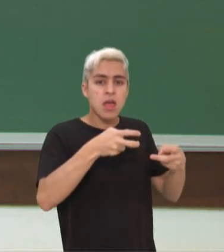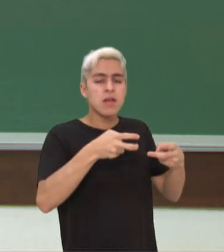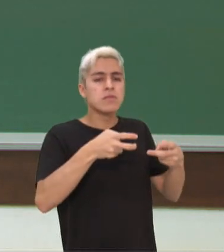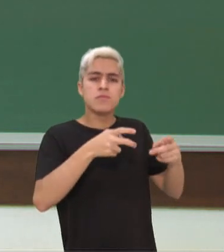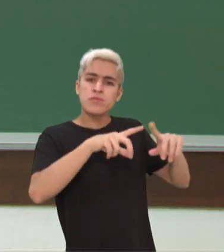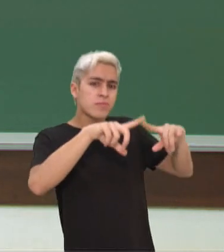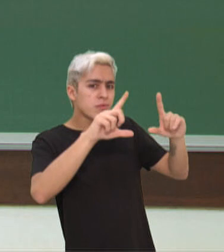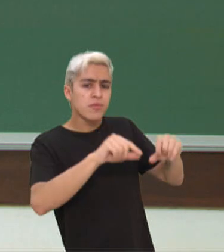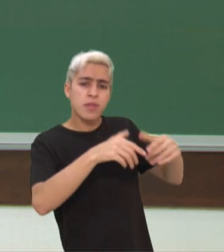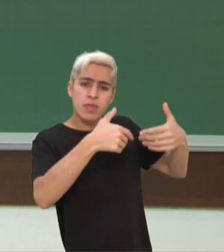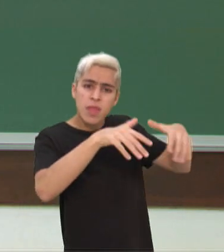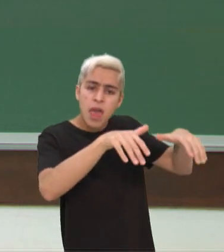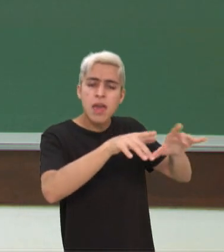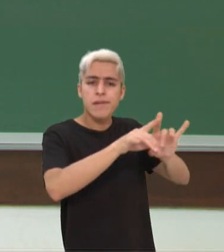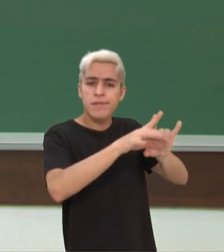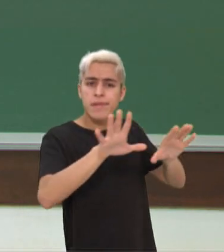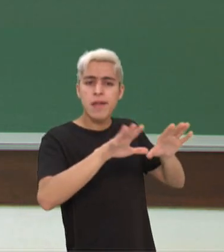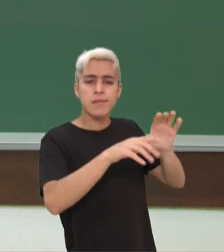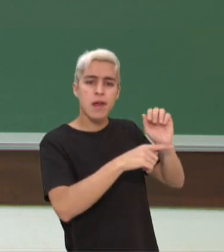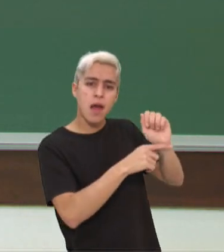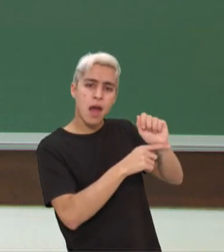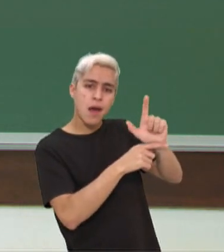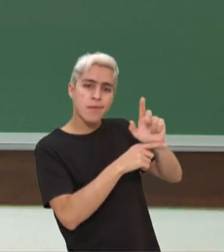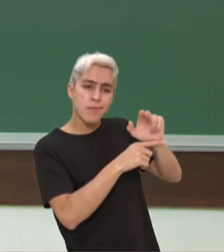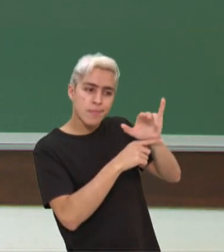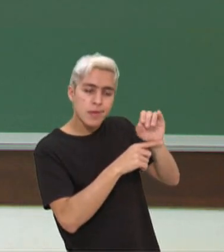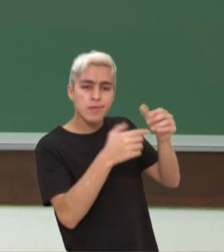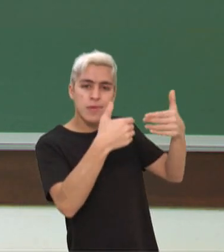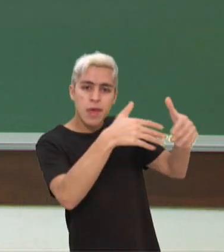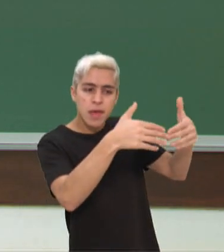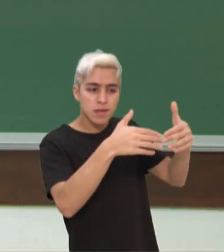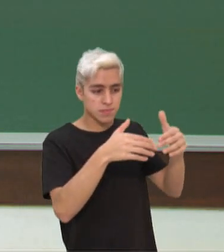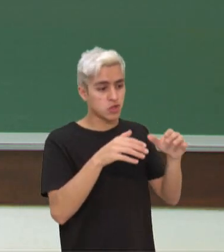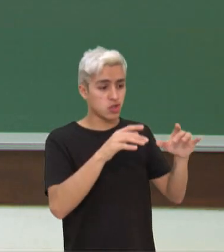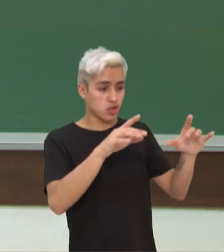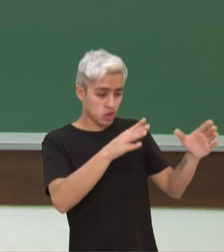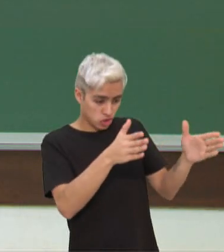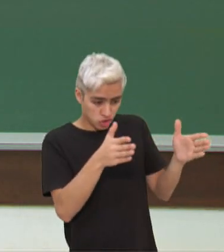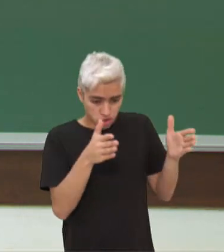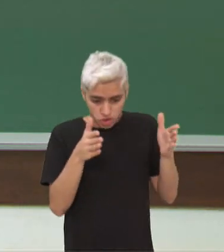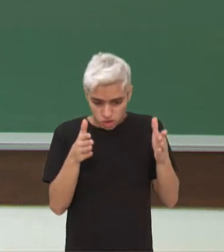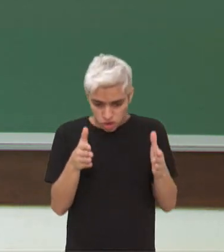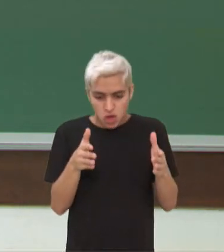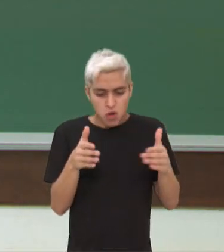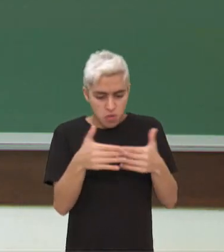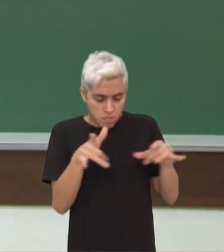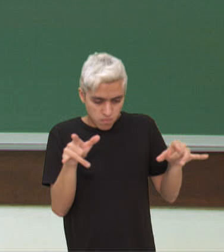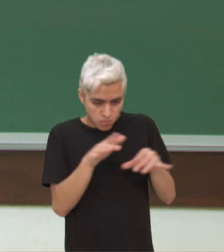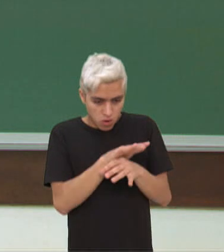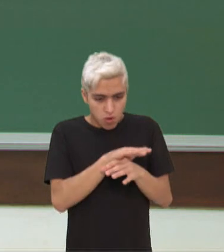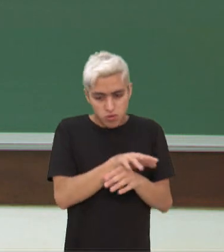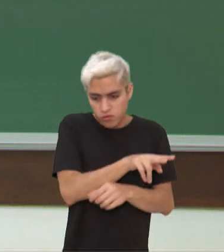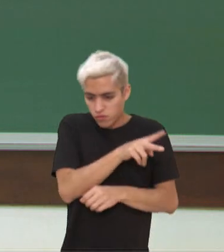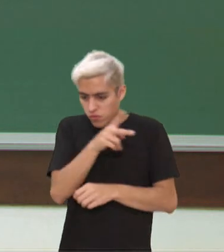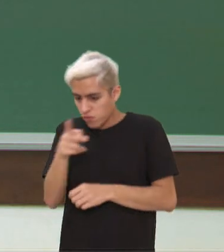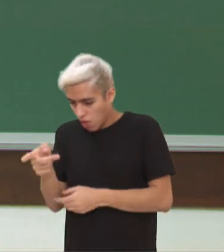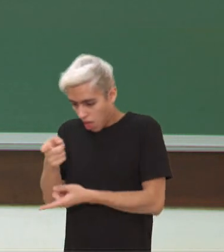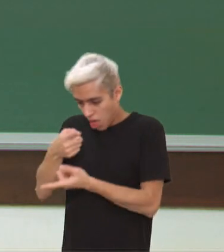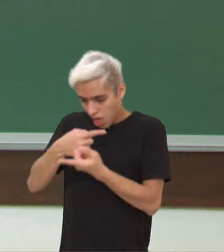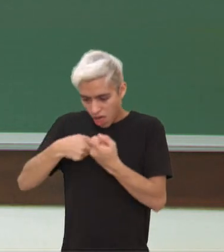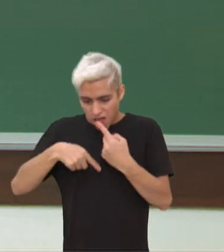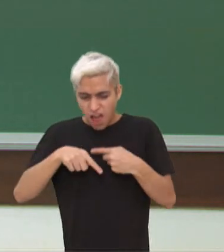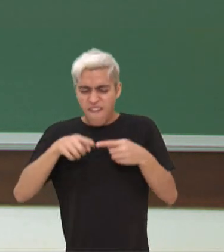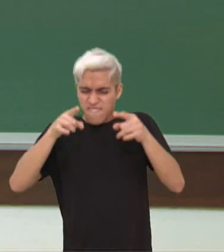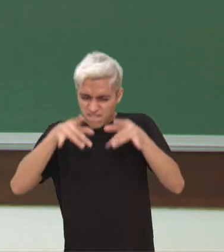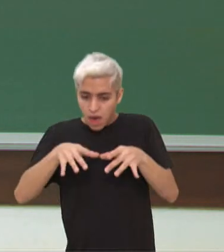no meio natural. E aí eu posso utilizar o que já foi o produto, retorna como matéria-prima,